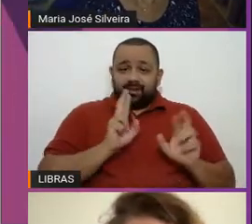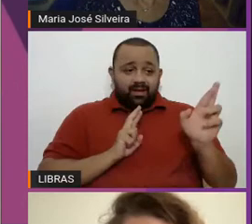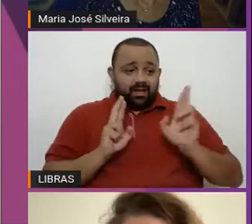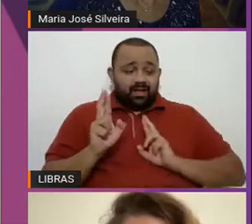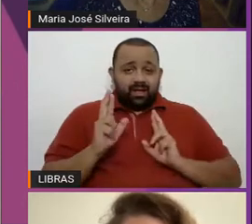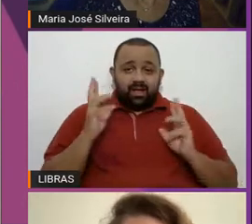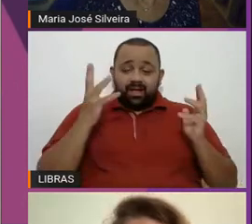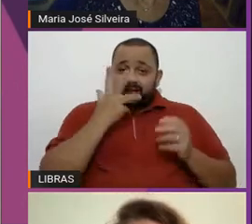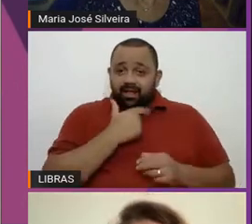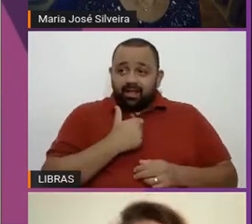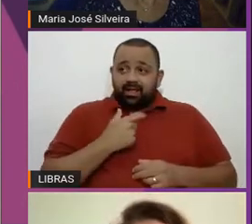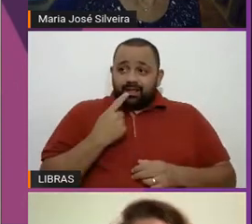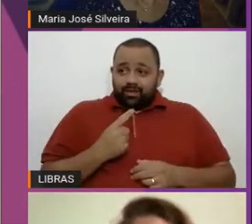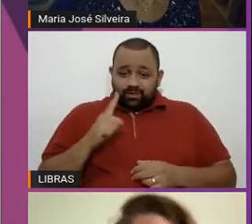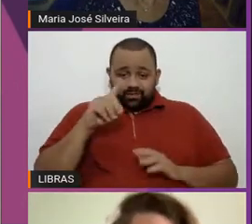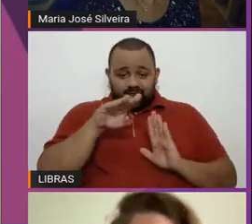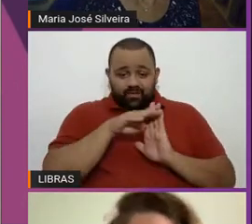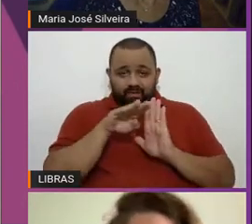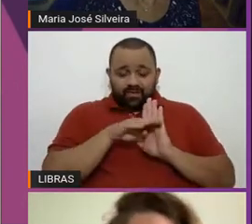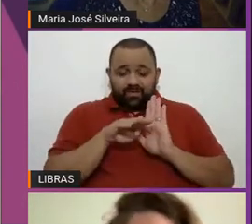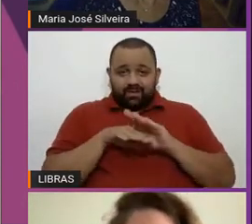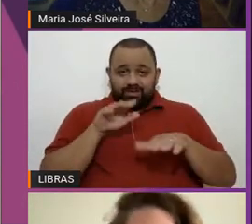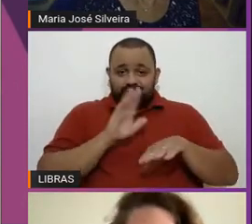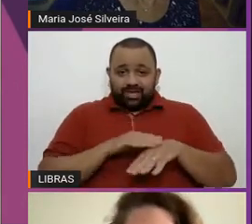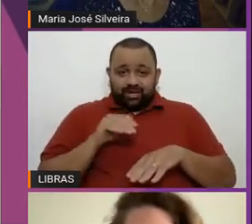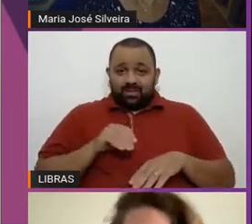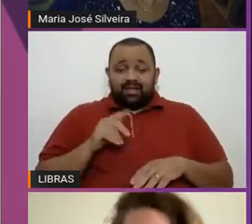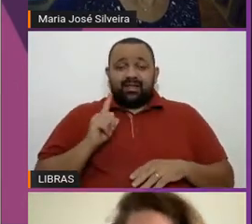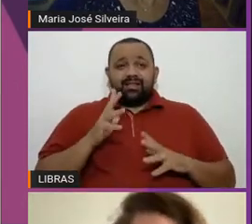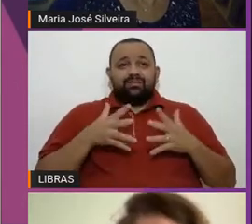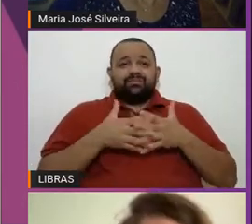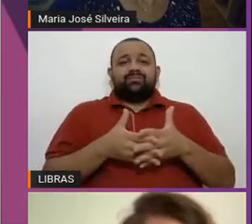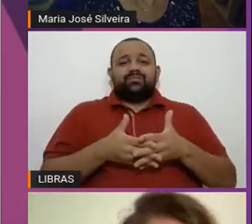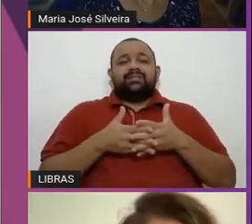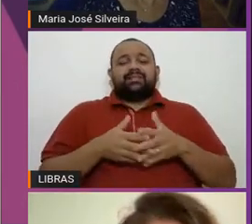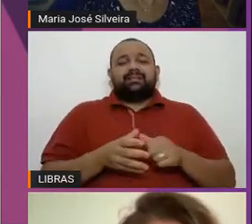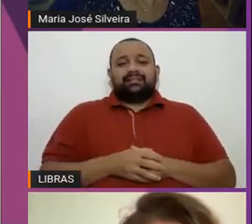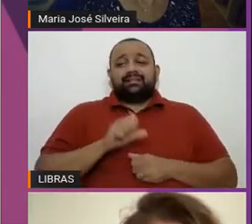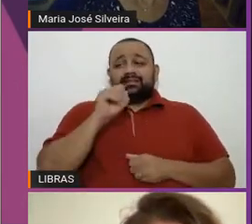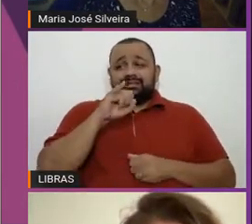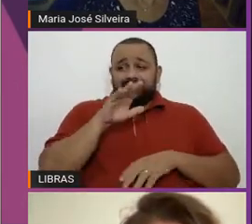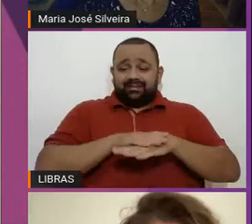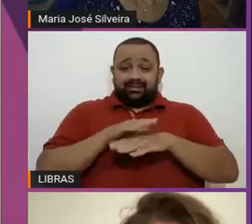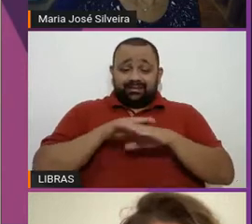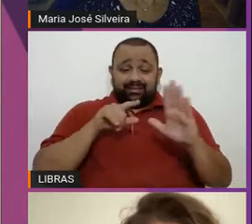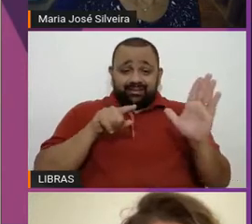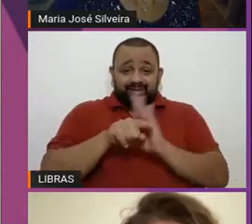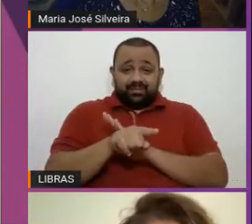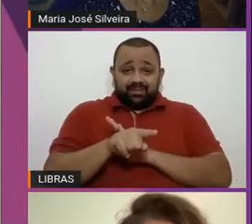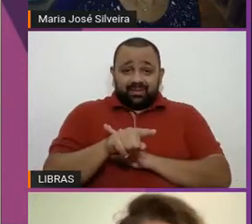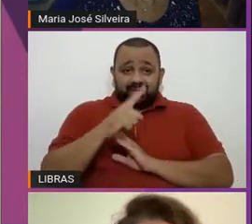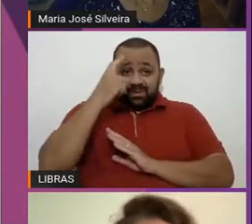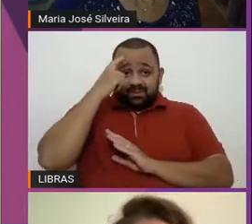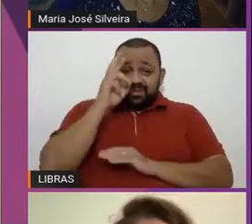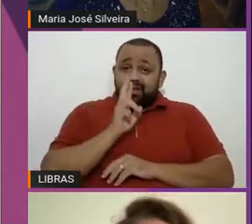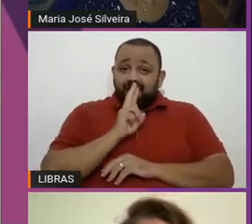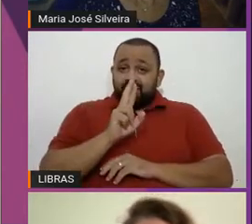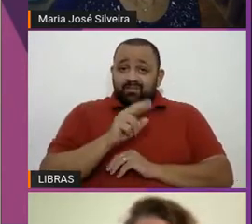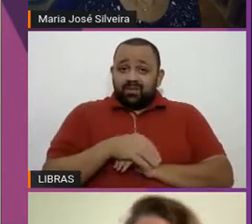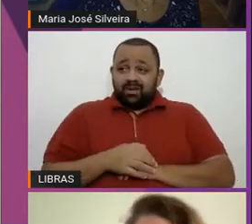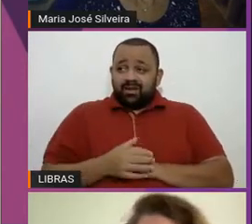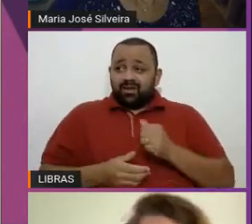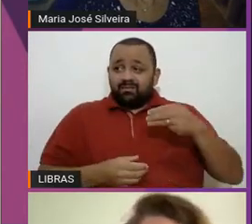isso de ser a última na lista de chamada é complicado você faz a pergunta que eu penso uma resposta